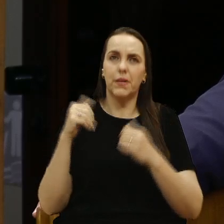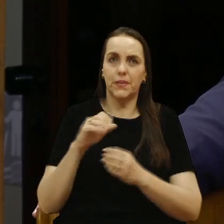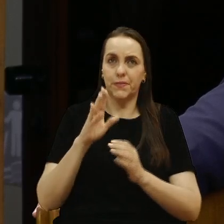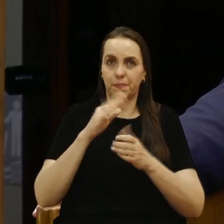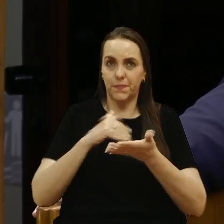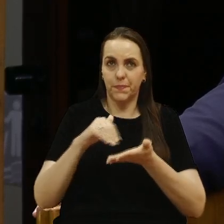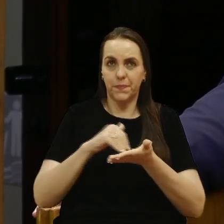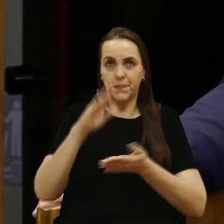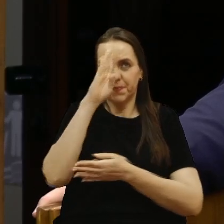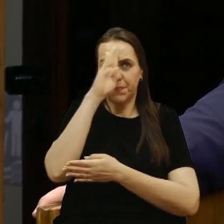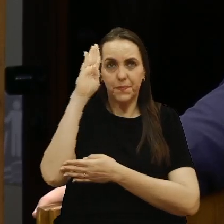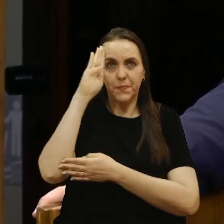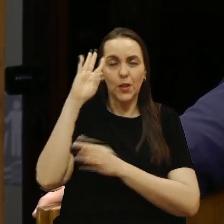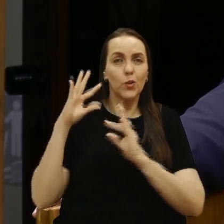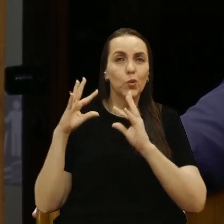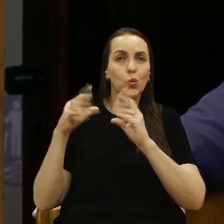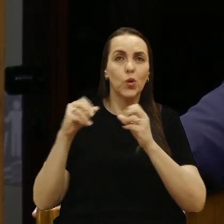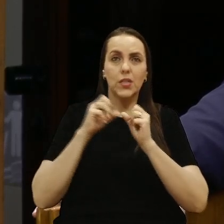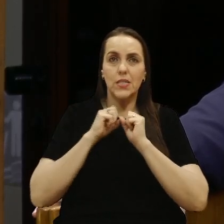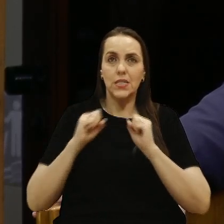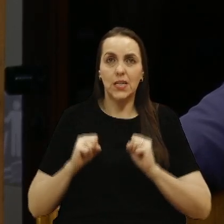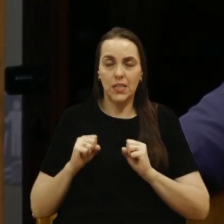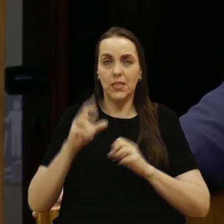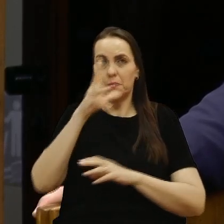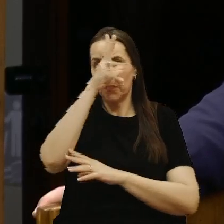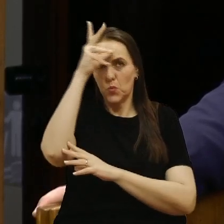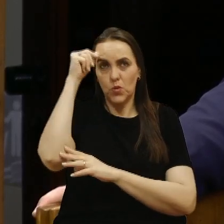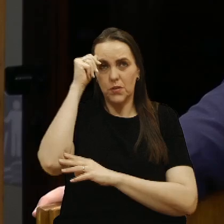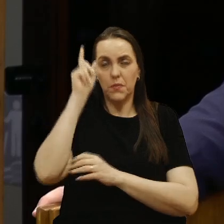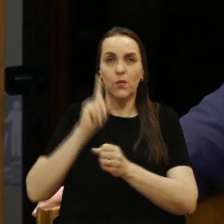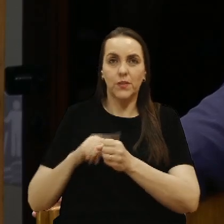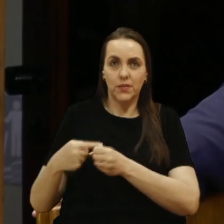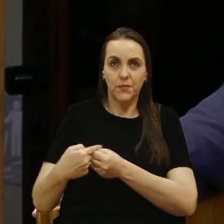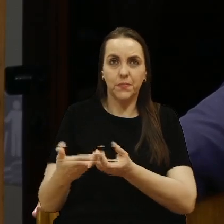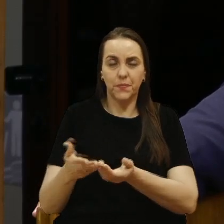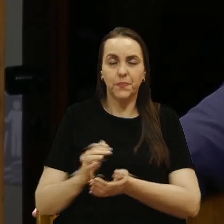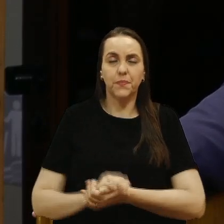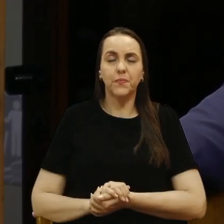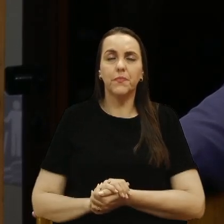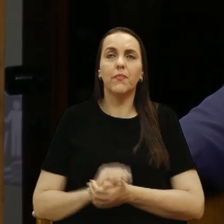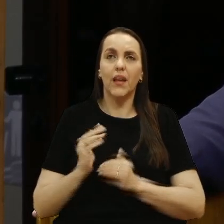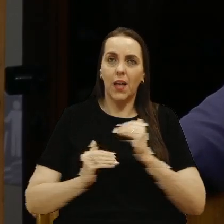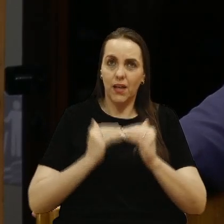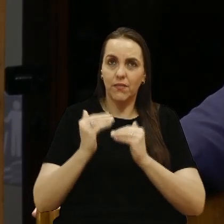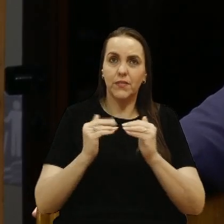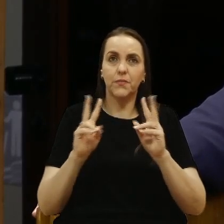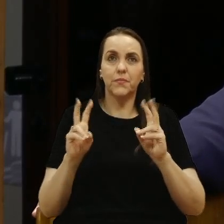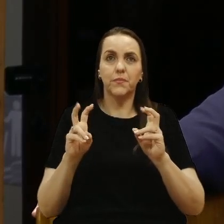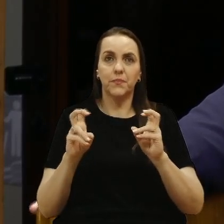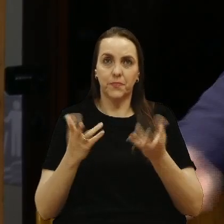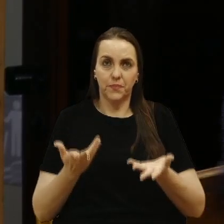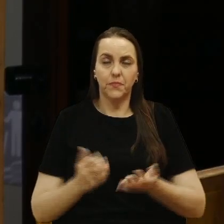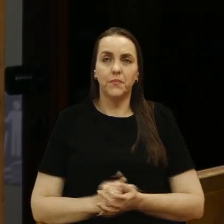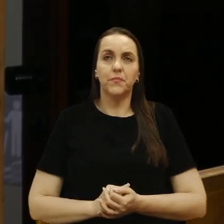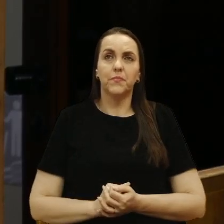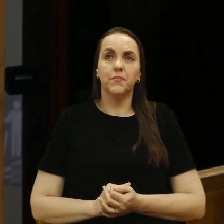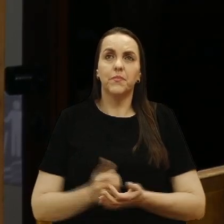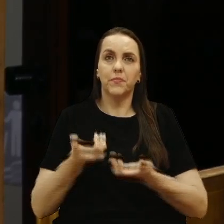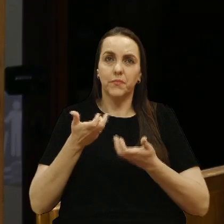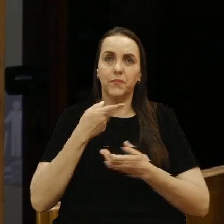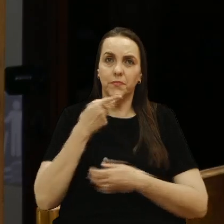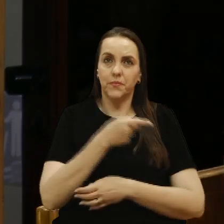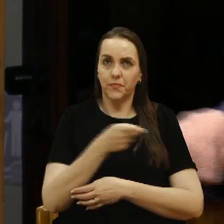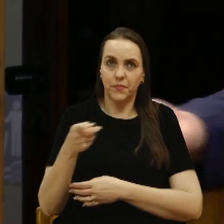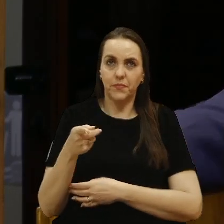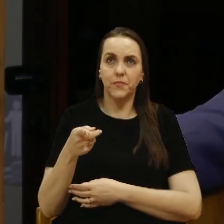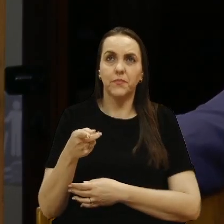toda a Secretaria Municipal de Urbanismo. Avançando, colegas, aqui no tema que eu trago, eu quero falar com vocês